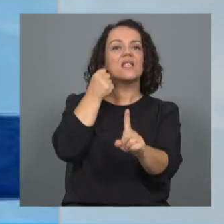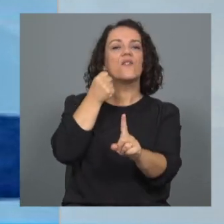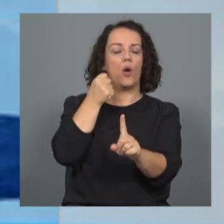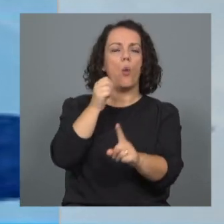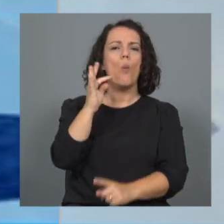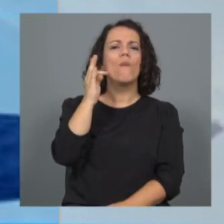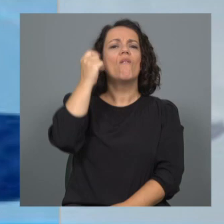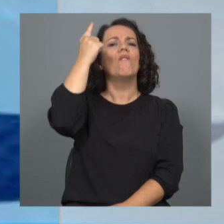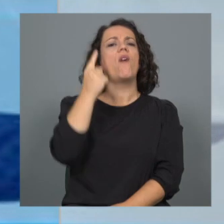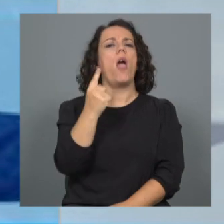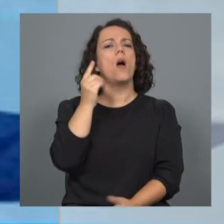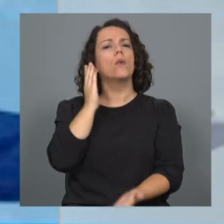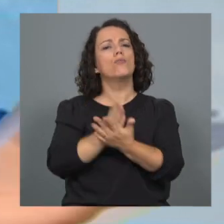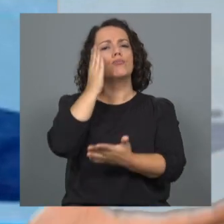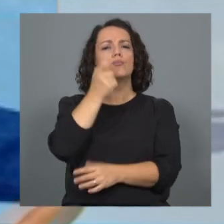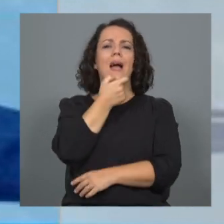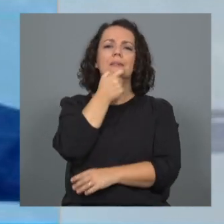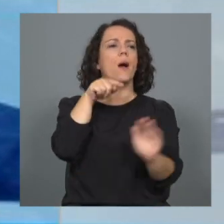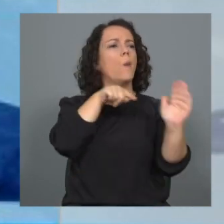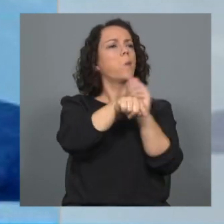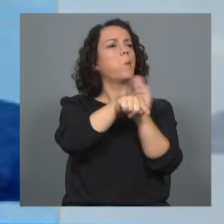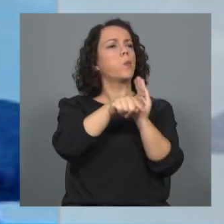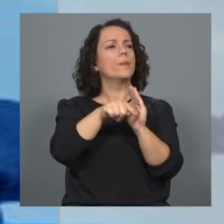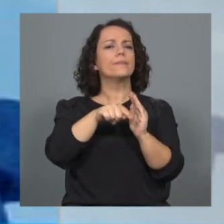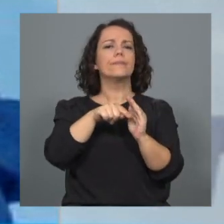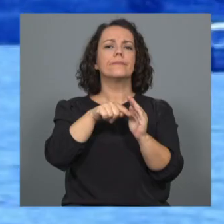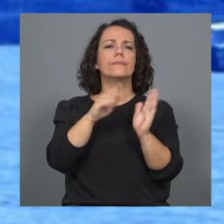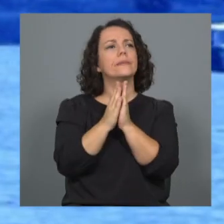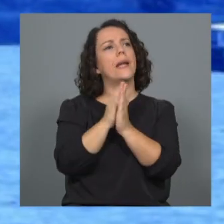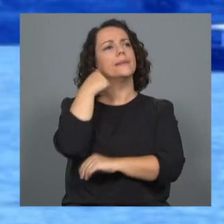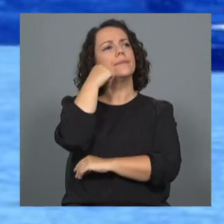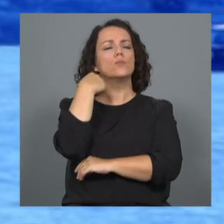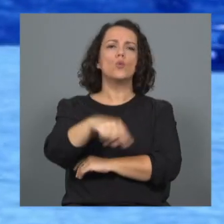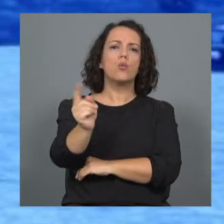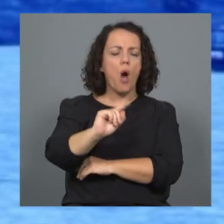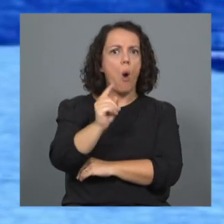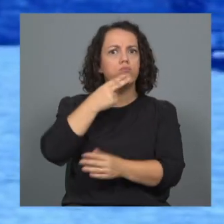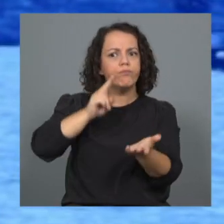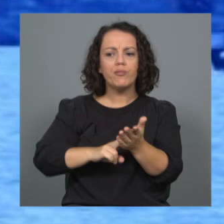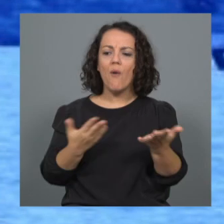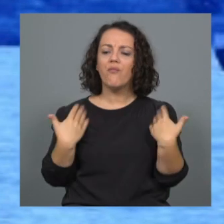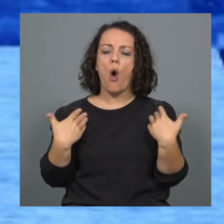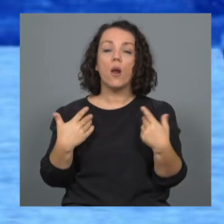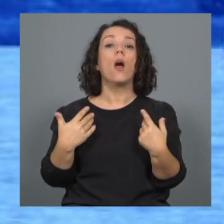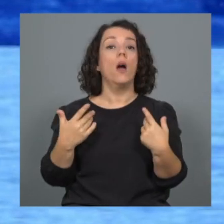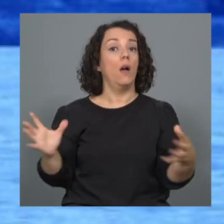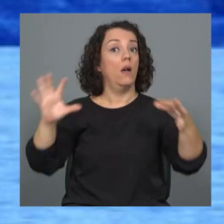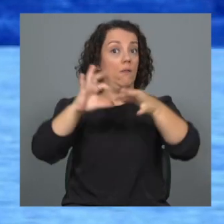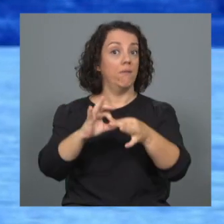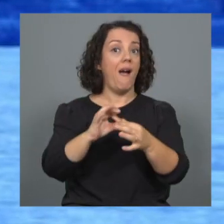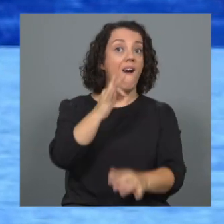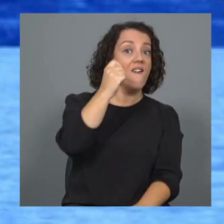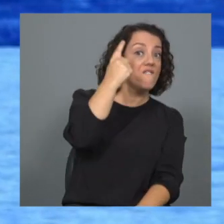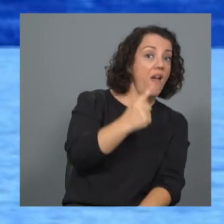dos muros da paróquia, é no meio do mundo, é na Praça Central. Exatamente. A relação entre a fé e a vida,